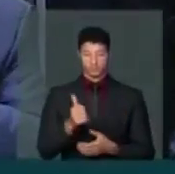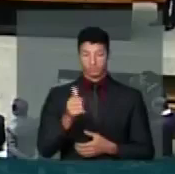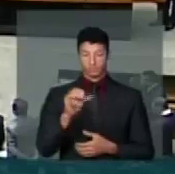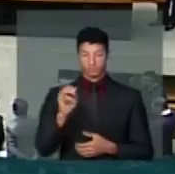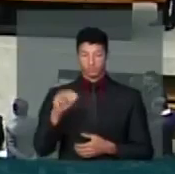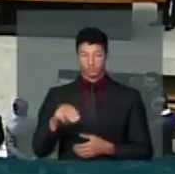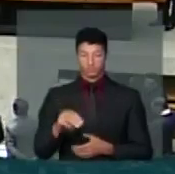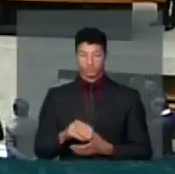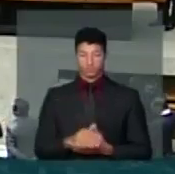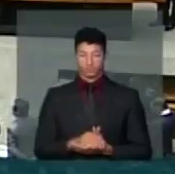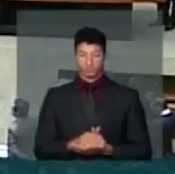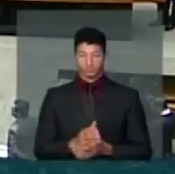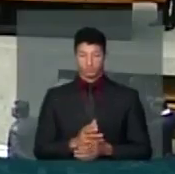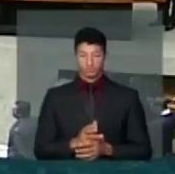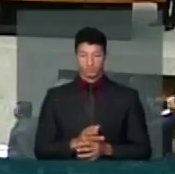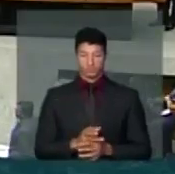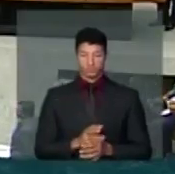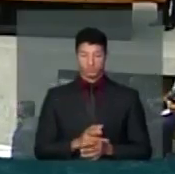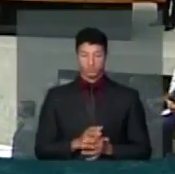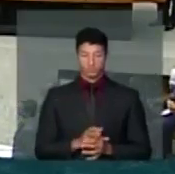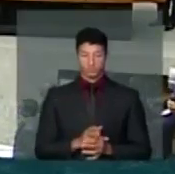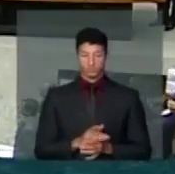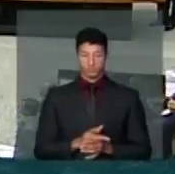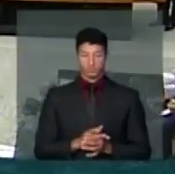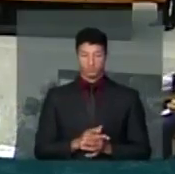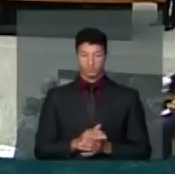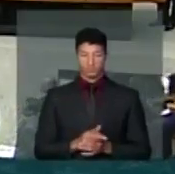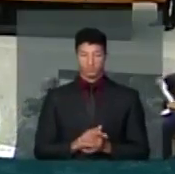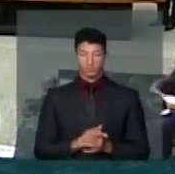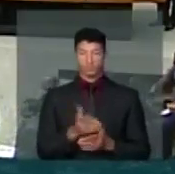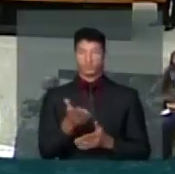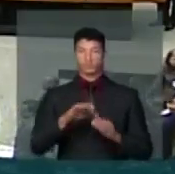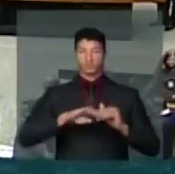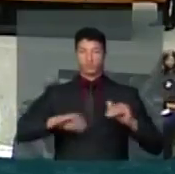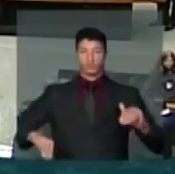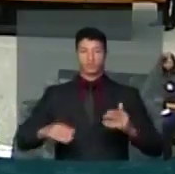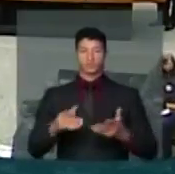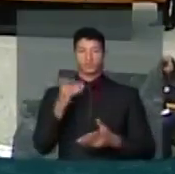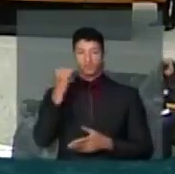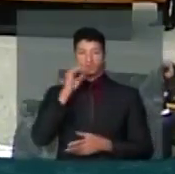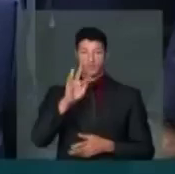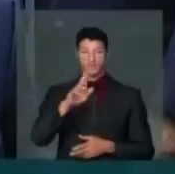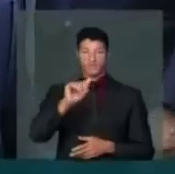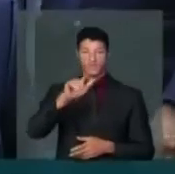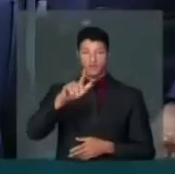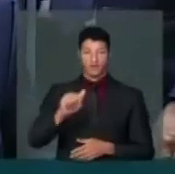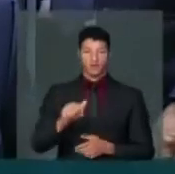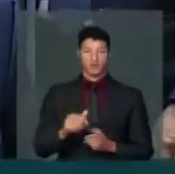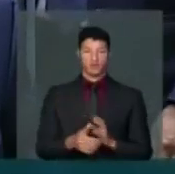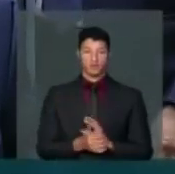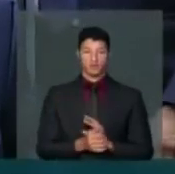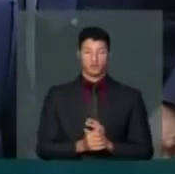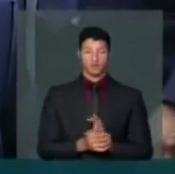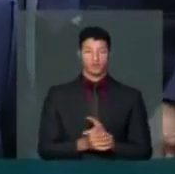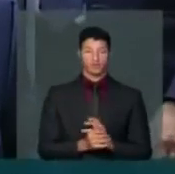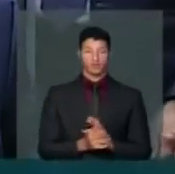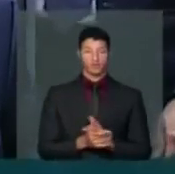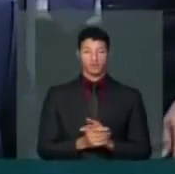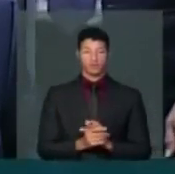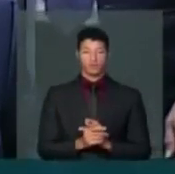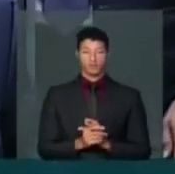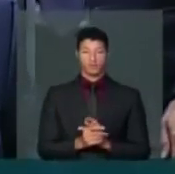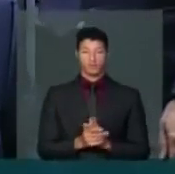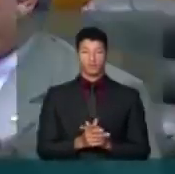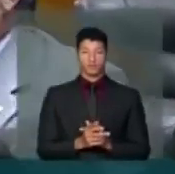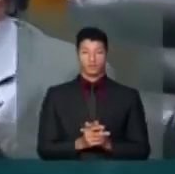minutos. Senhor presidente, Vossa Excelência cria uma separação, está aqui, deputado Fraga. Pois não, deputado. Quer dizer que o ministro só